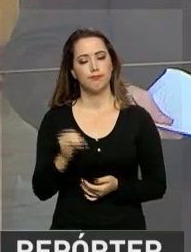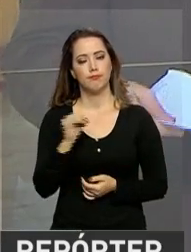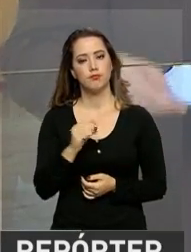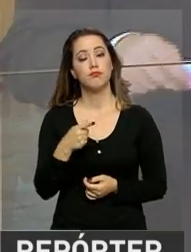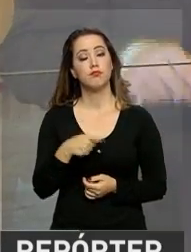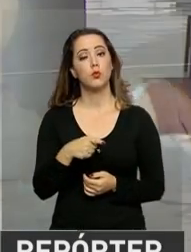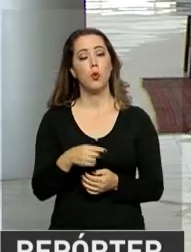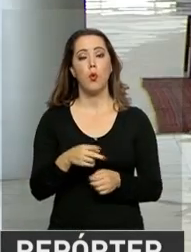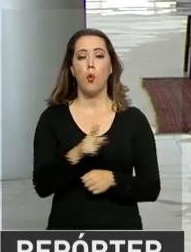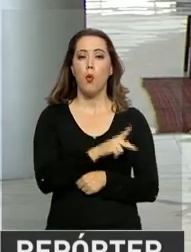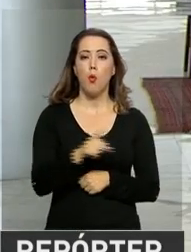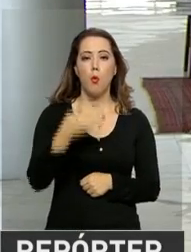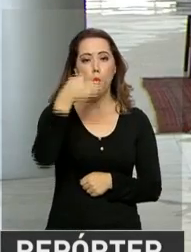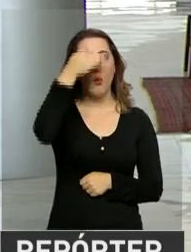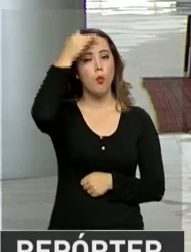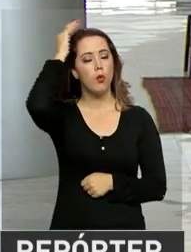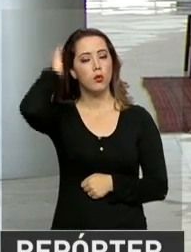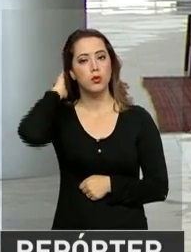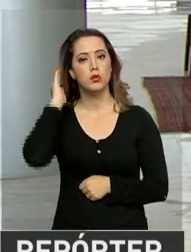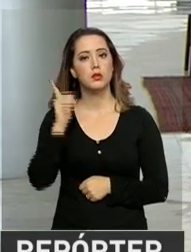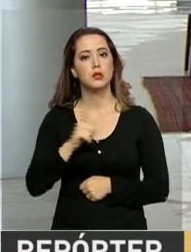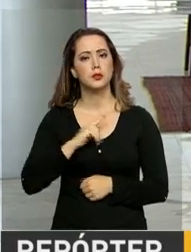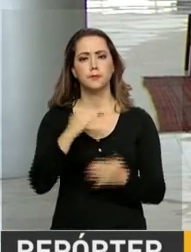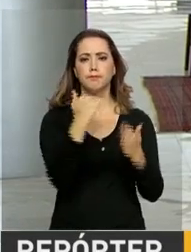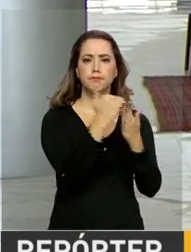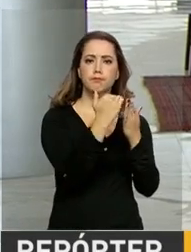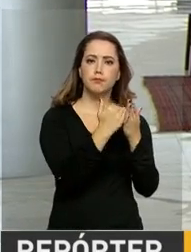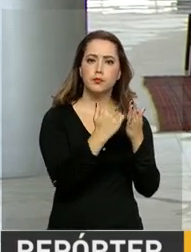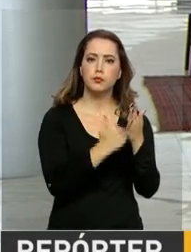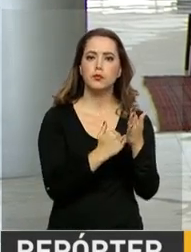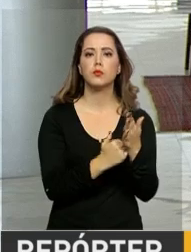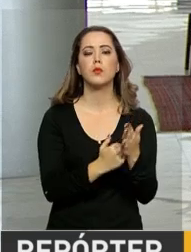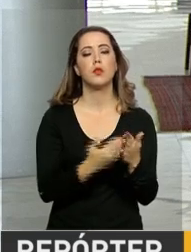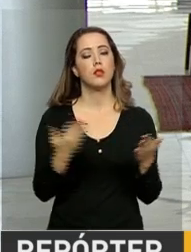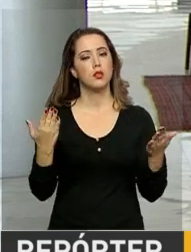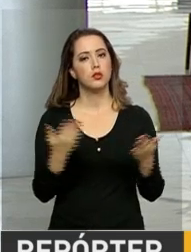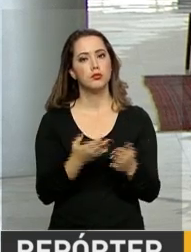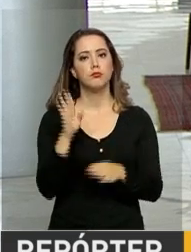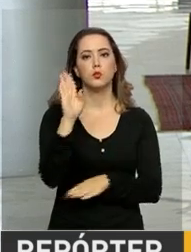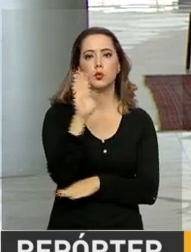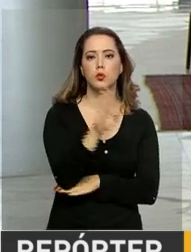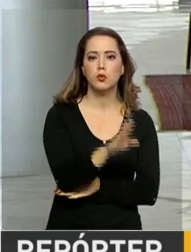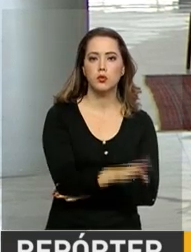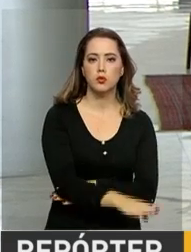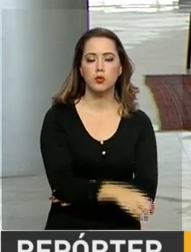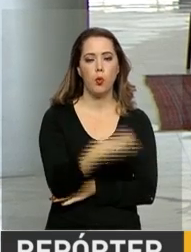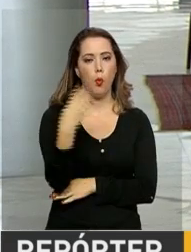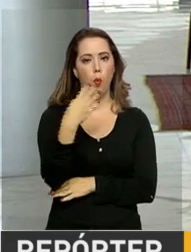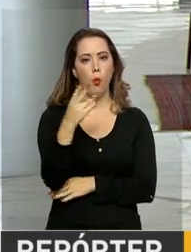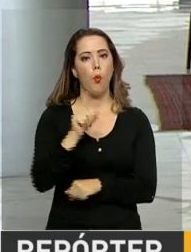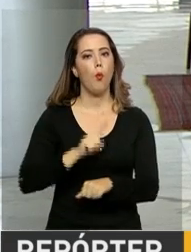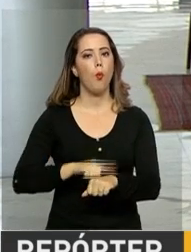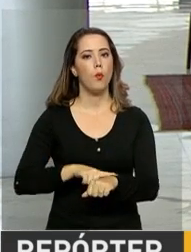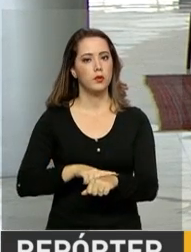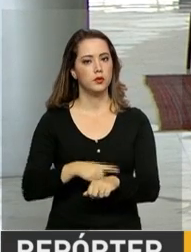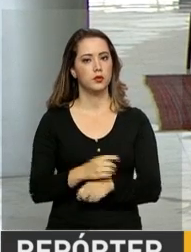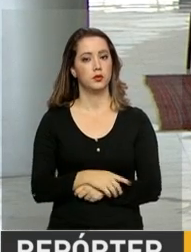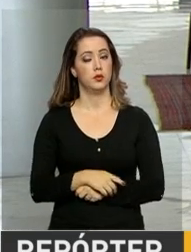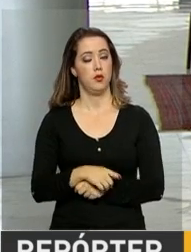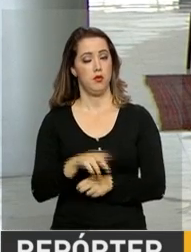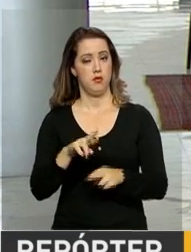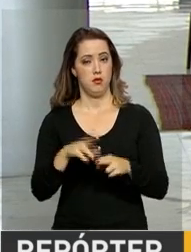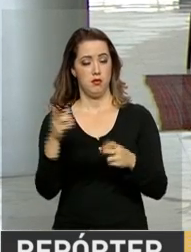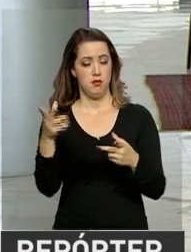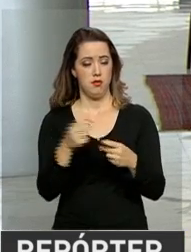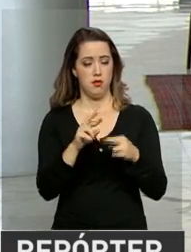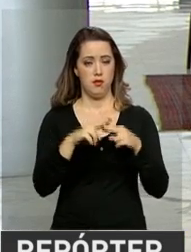olha o Presidente da República interino Michel Temer tem agenda aqui em Brasília na parte da tarde às 4 horas da tarde Michel Temer recebe aqui no